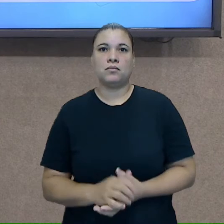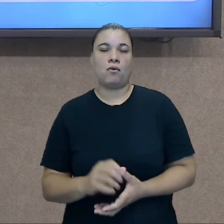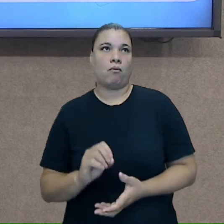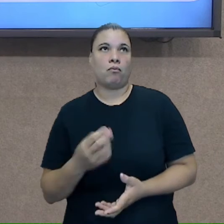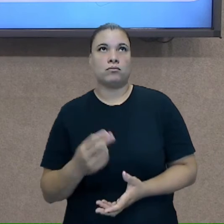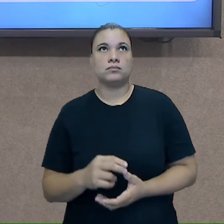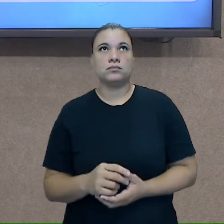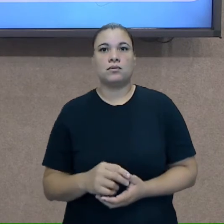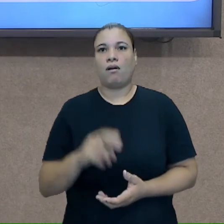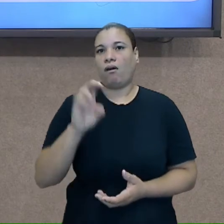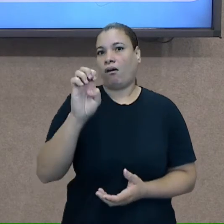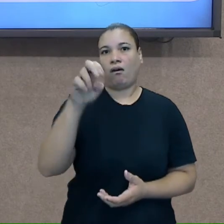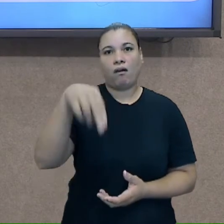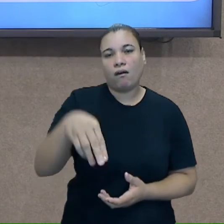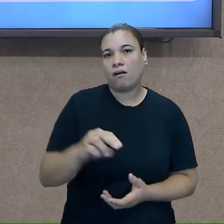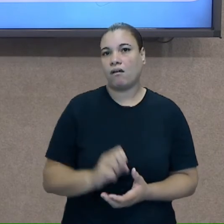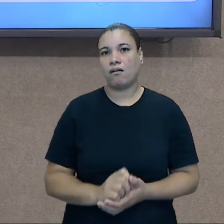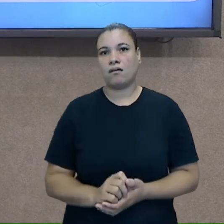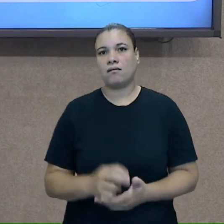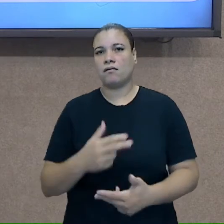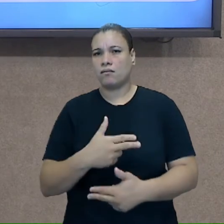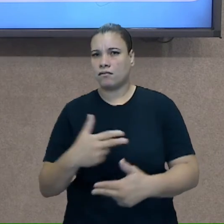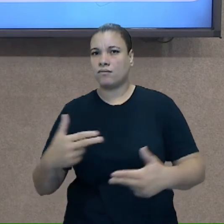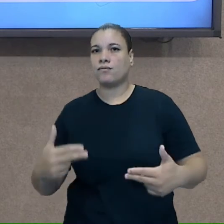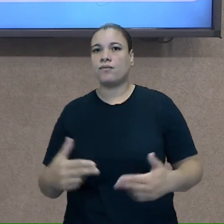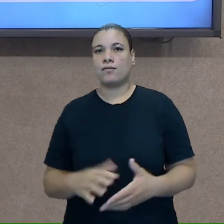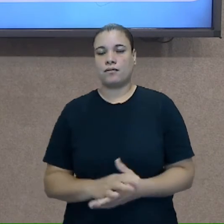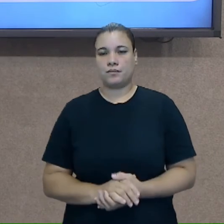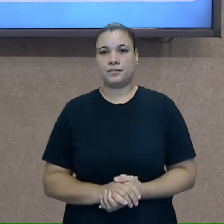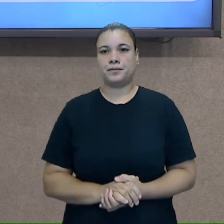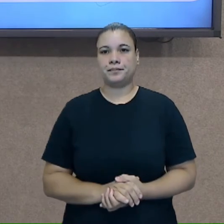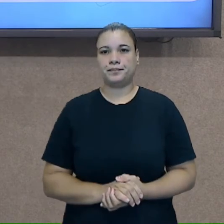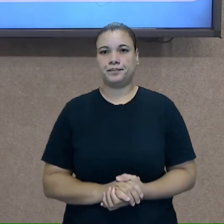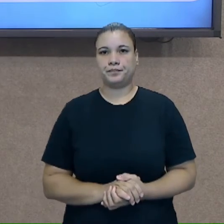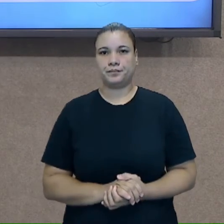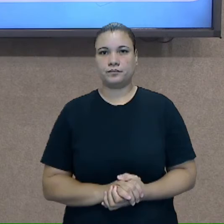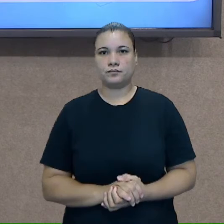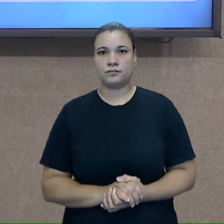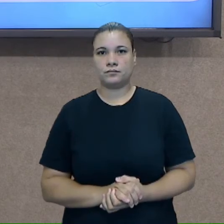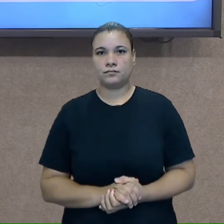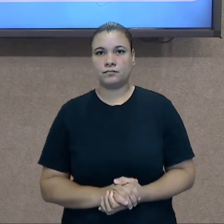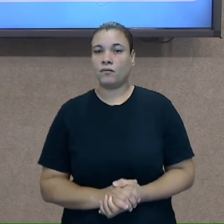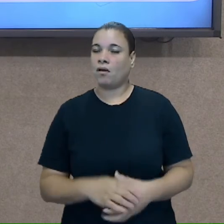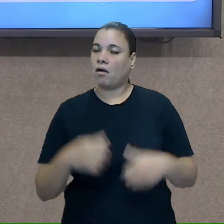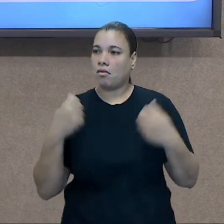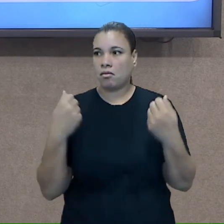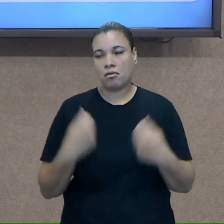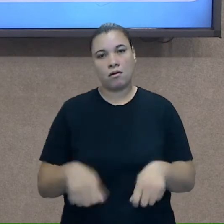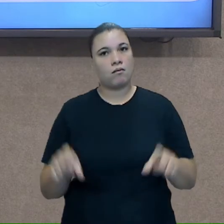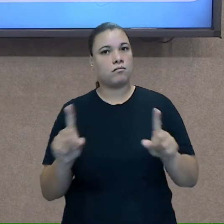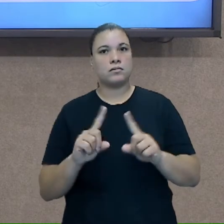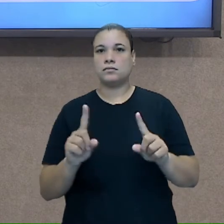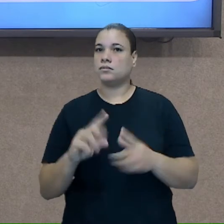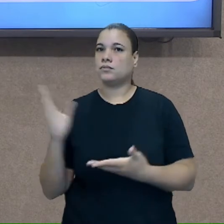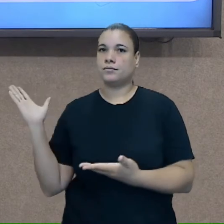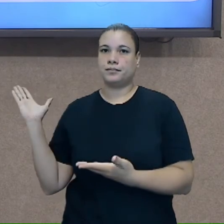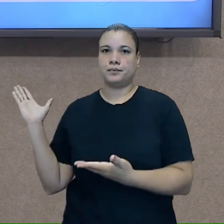são chamadas de preposição. E aqui não apareceu nenhum elemento, nenhuma palavra, nenhuma preposição.